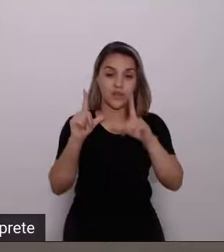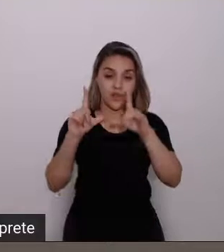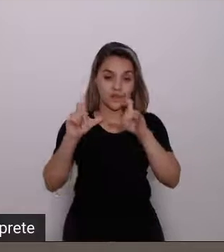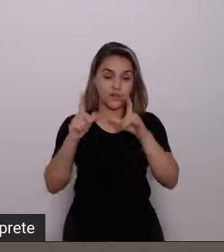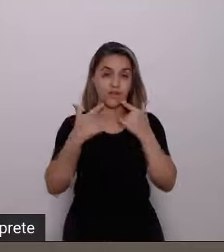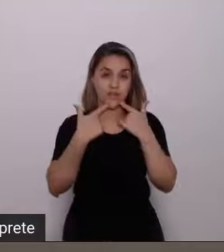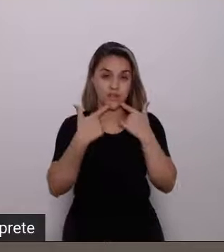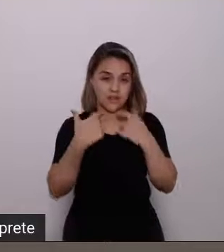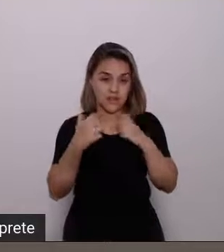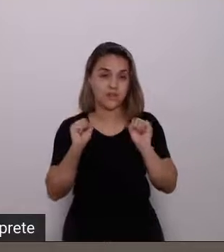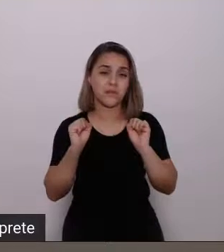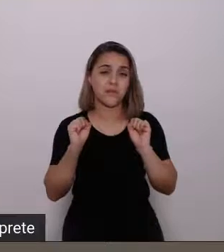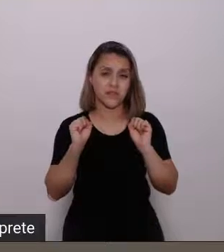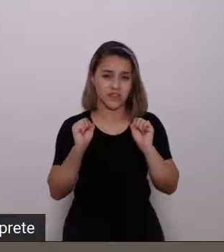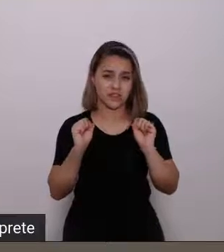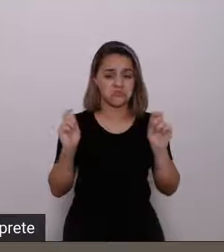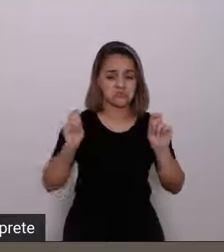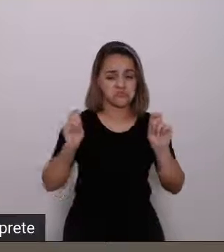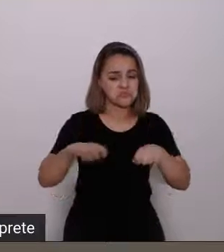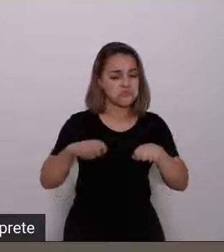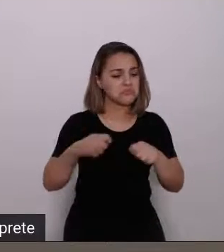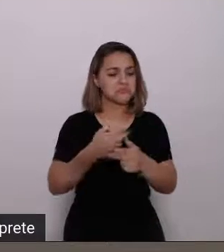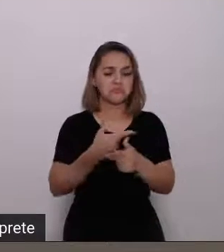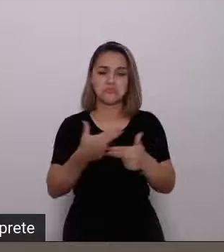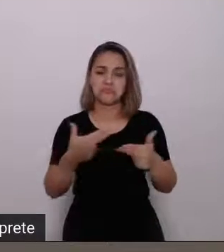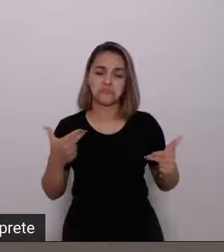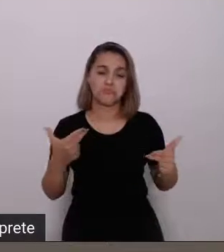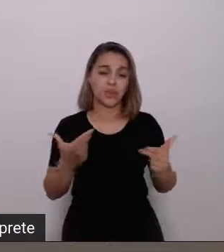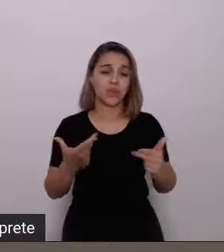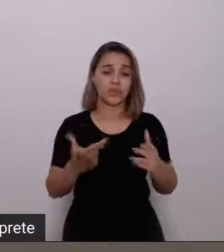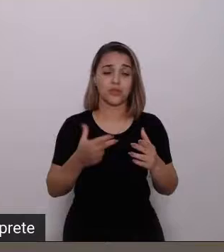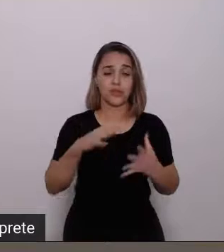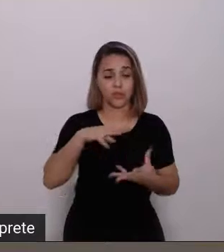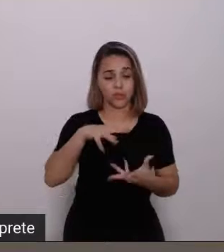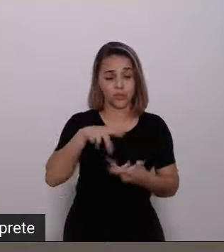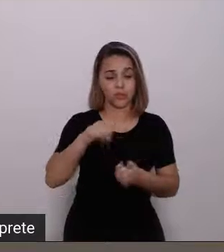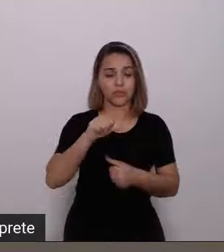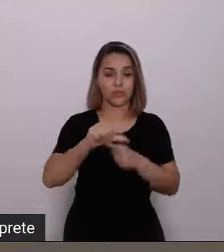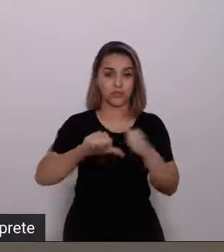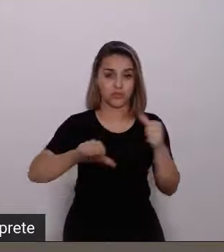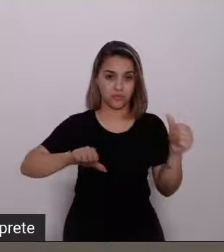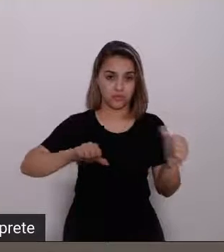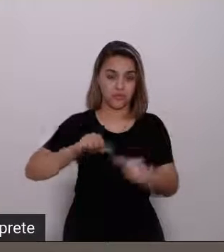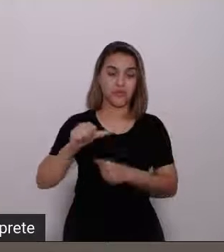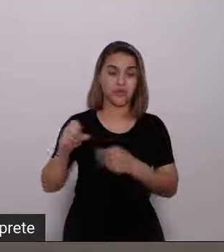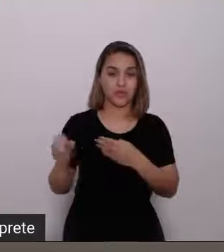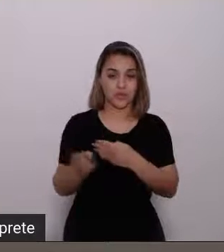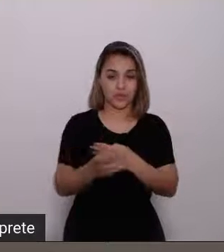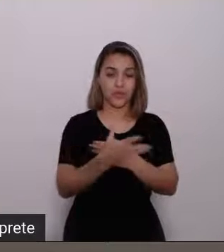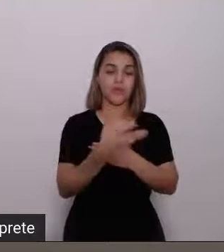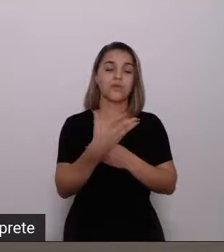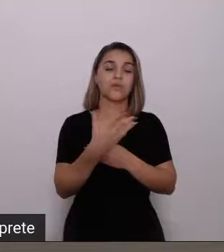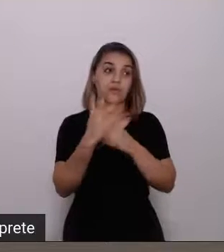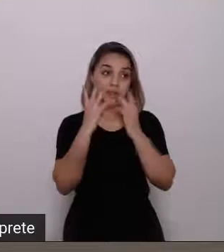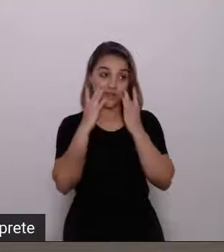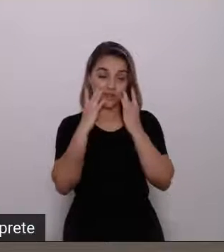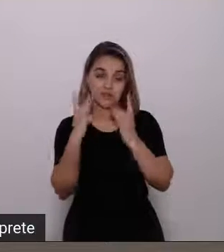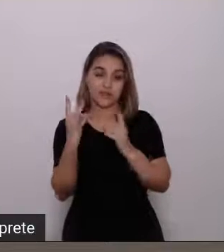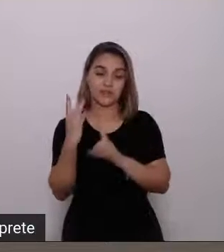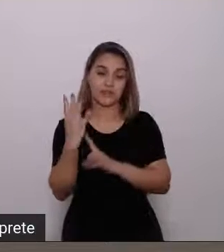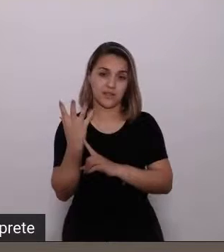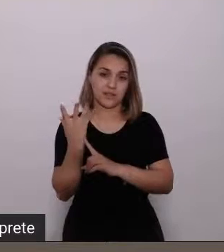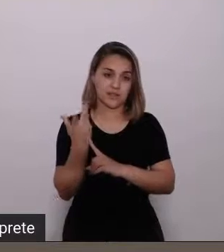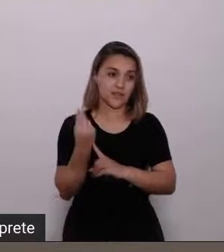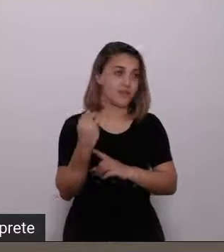múltiplas possibilidades de reinvenção do mundo, e aí com todo o direito de entrar no domínio da arte. Mas demora muito, né? Demora